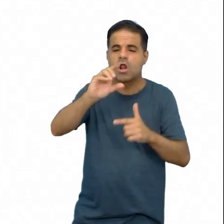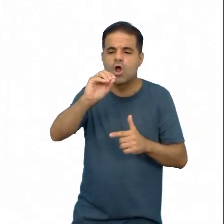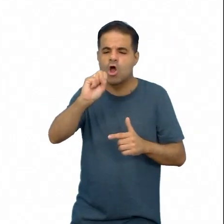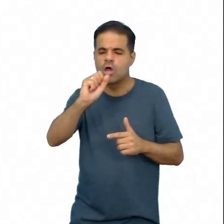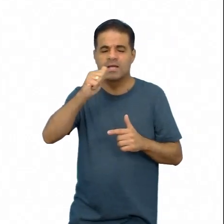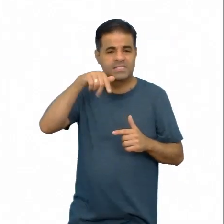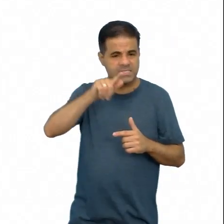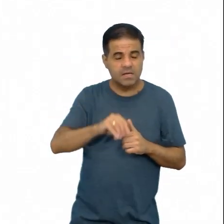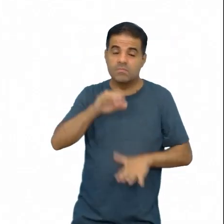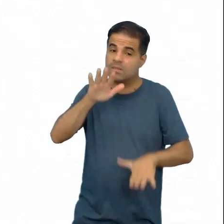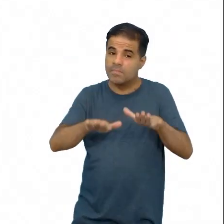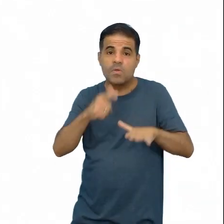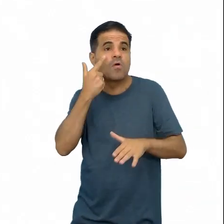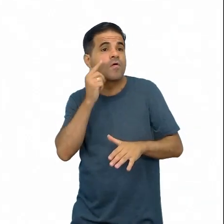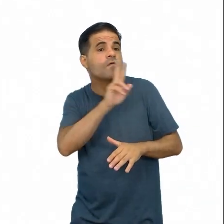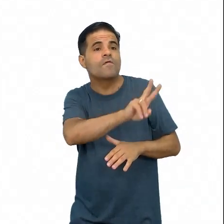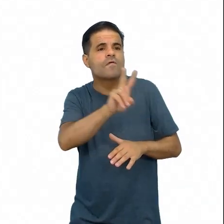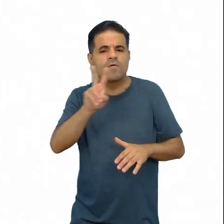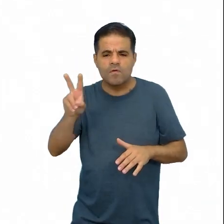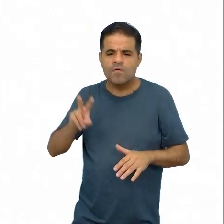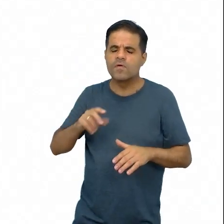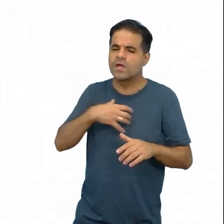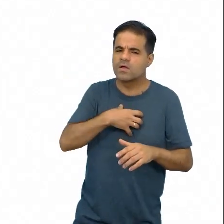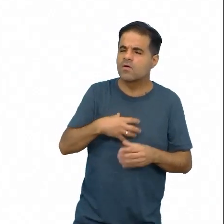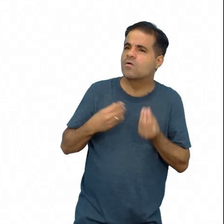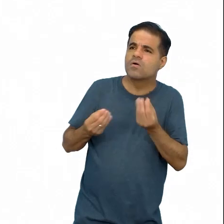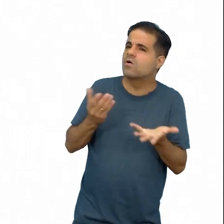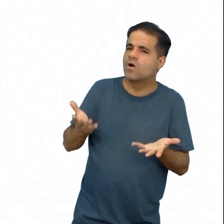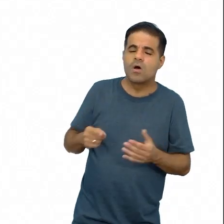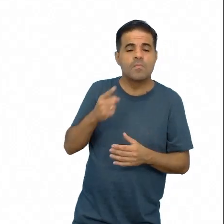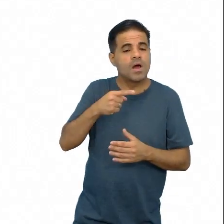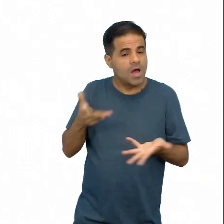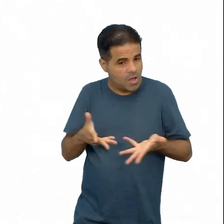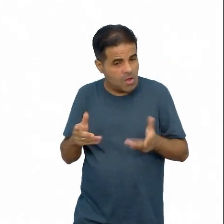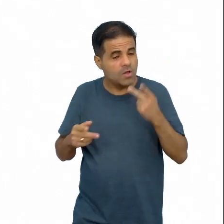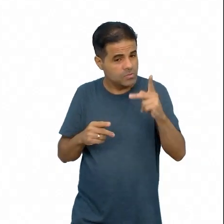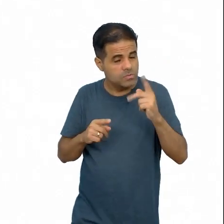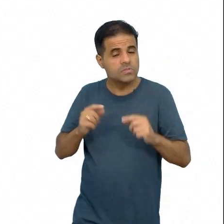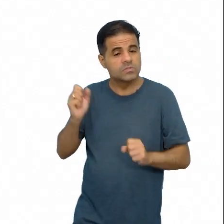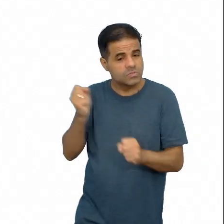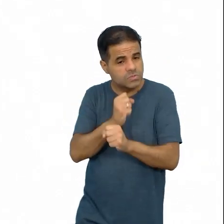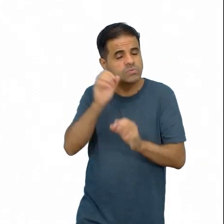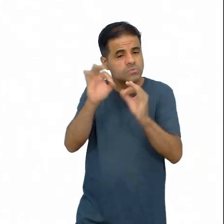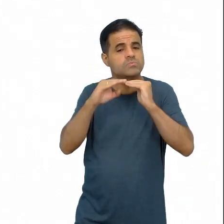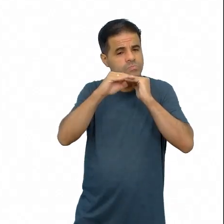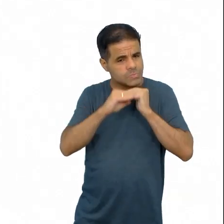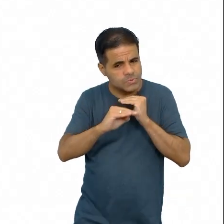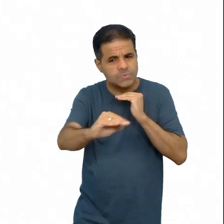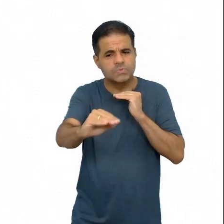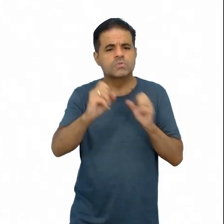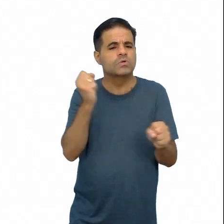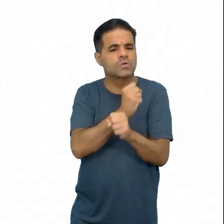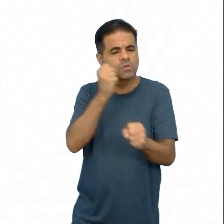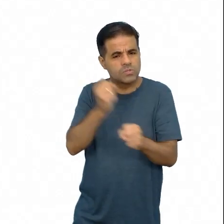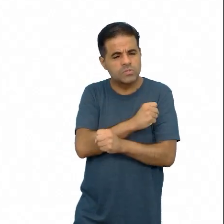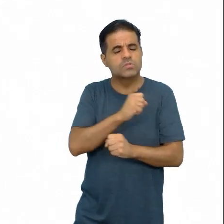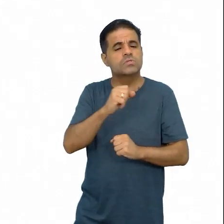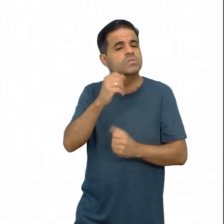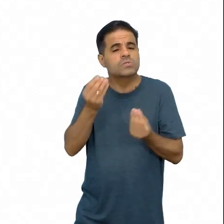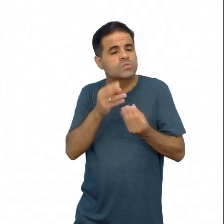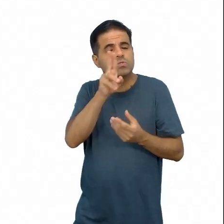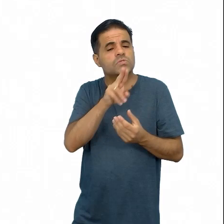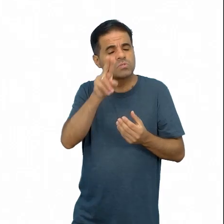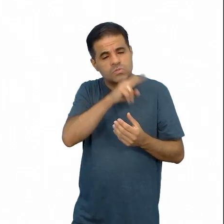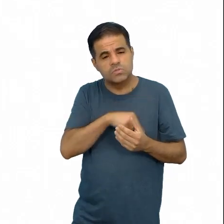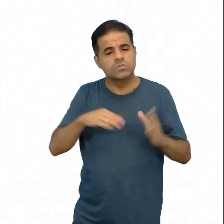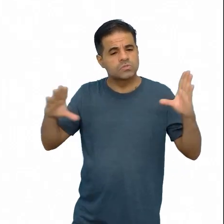como que a gente olha, né? Para a gente poder dar dessa forma. Olha só, agora é só a vez de construir uma pavimentação. Construa uma pavimentação